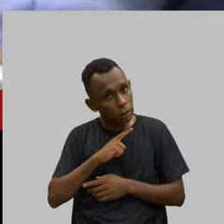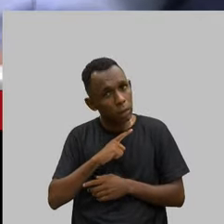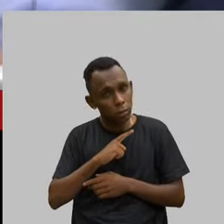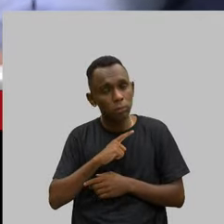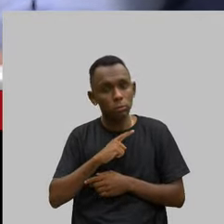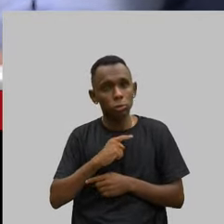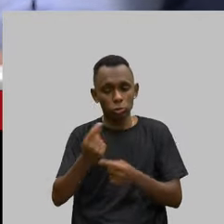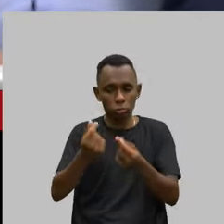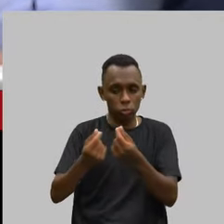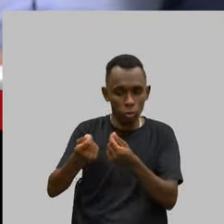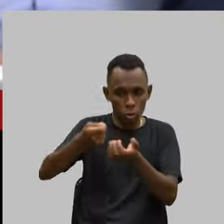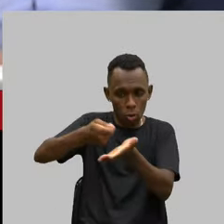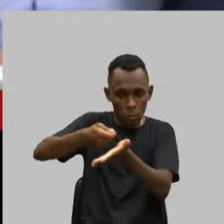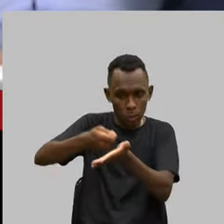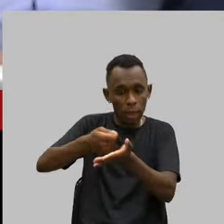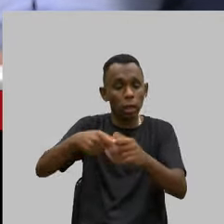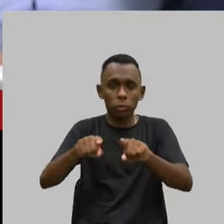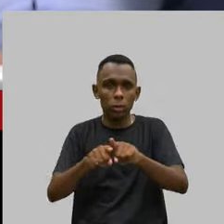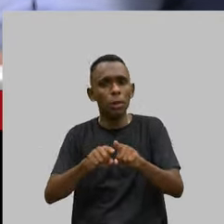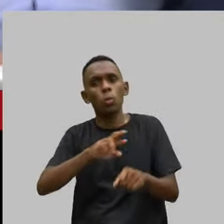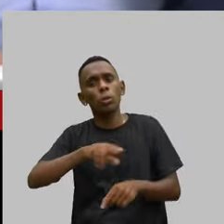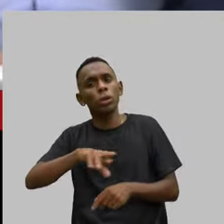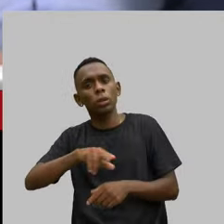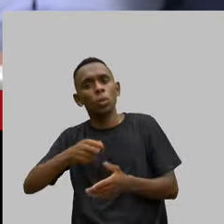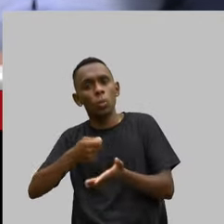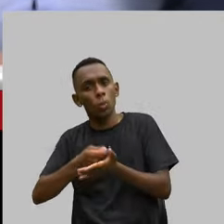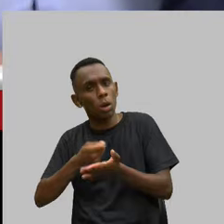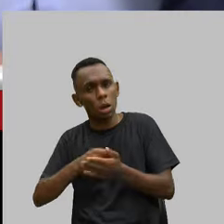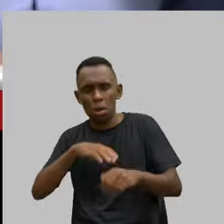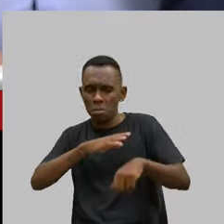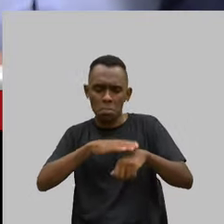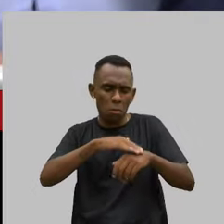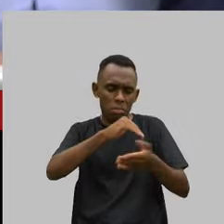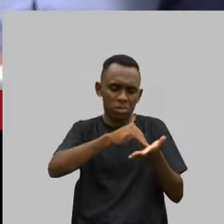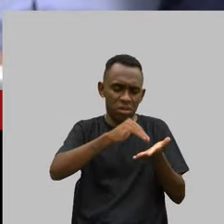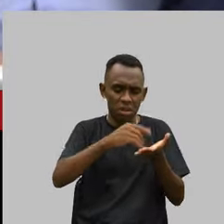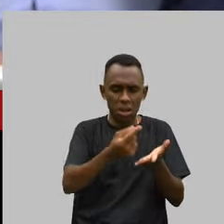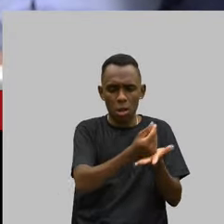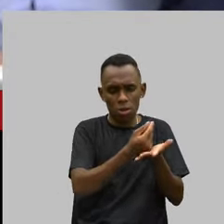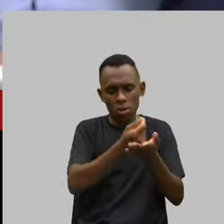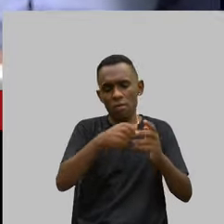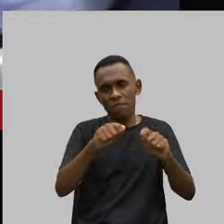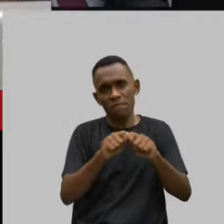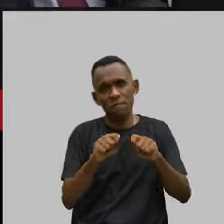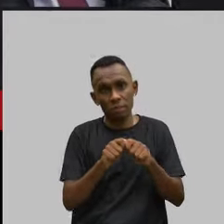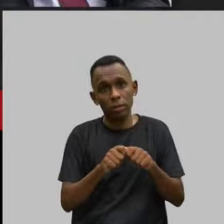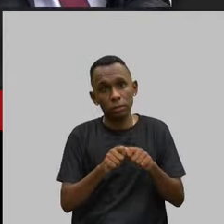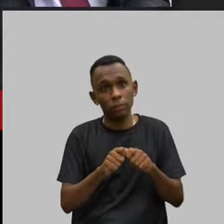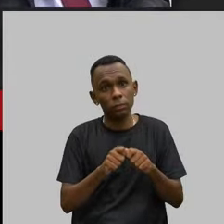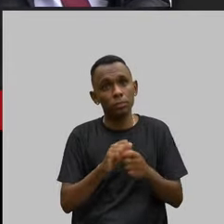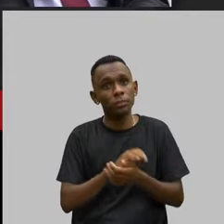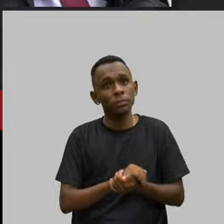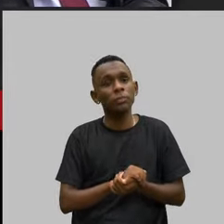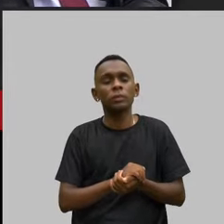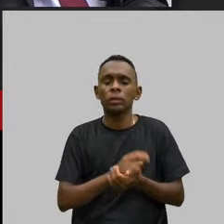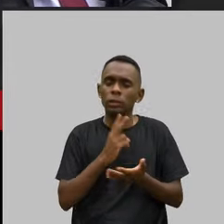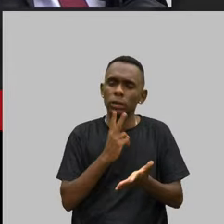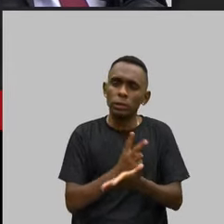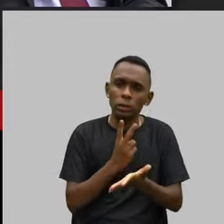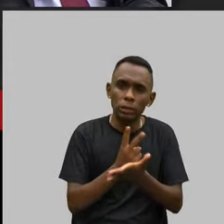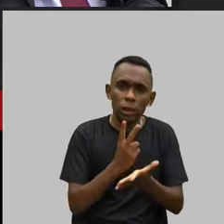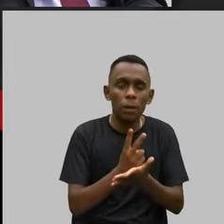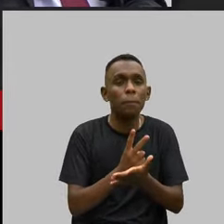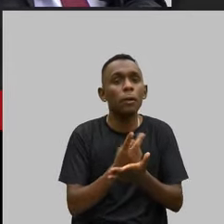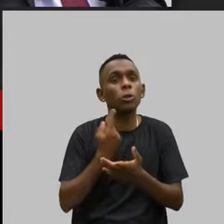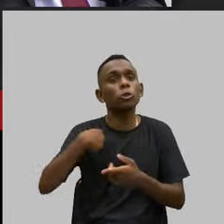tributários os aspectos tributários é feita pela própria secretaria de fazenda a cortes regularmente nós temos